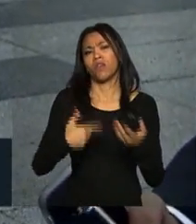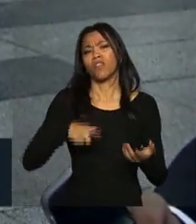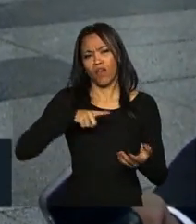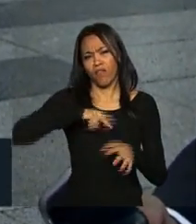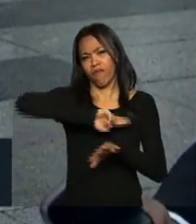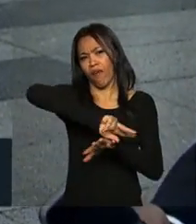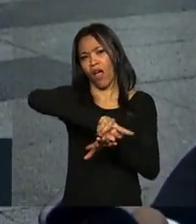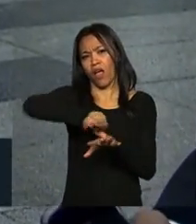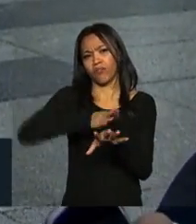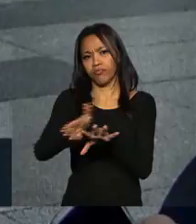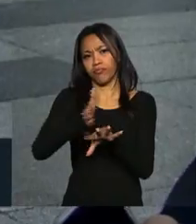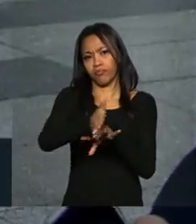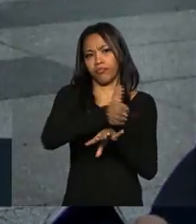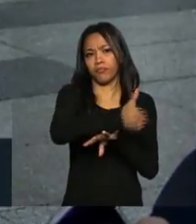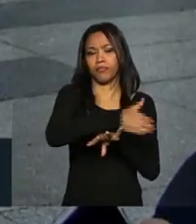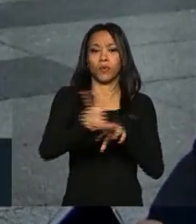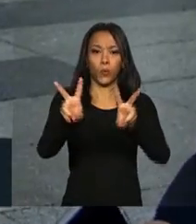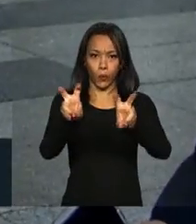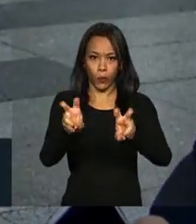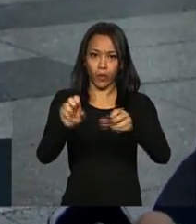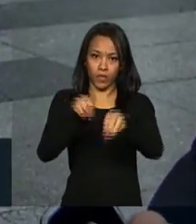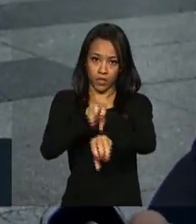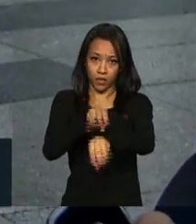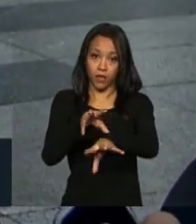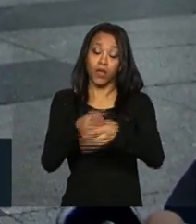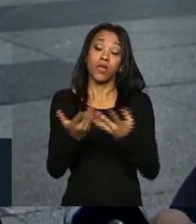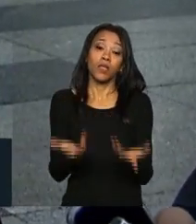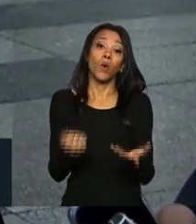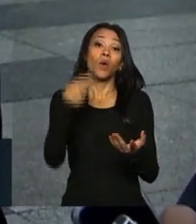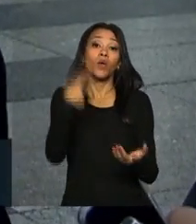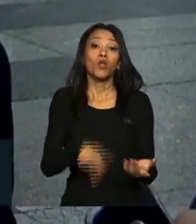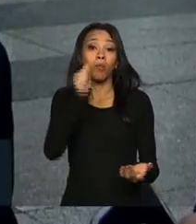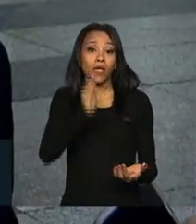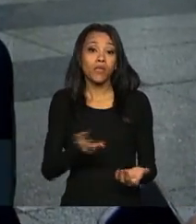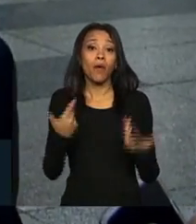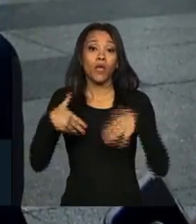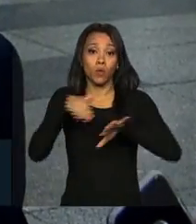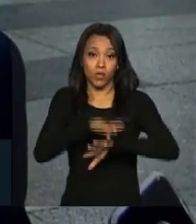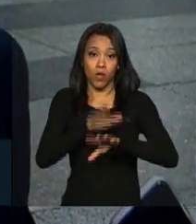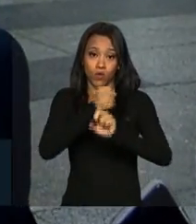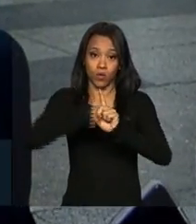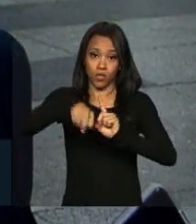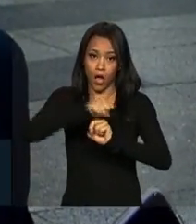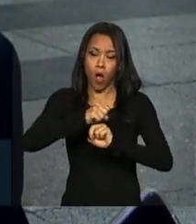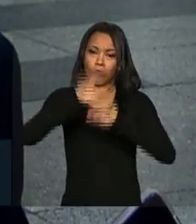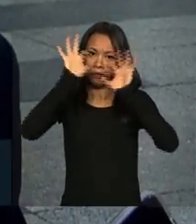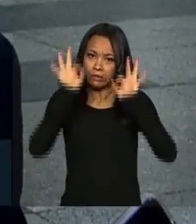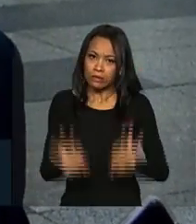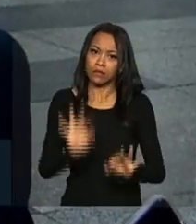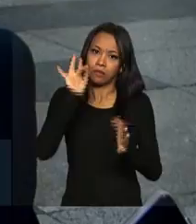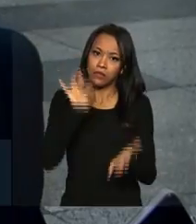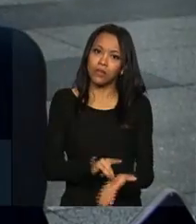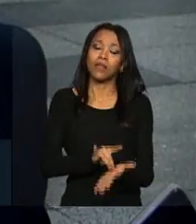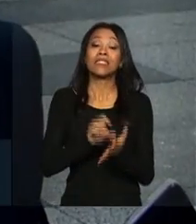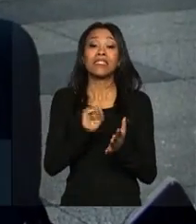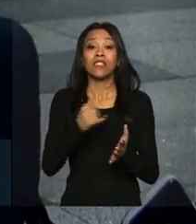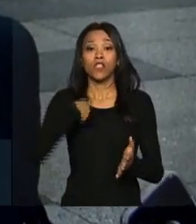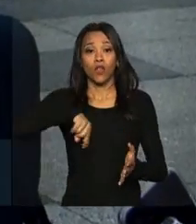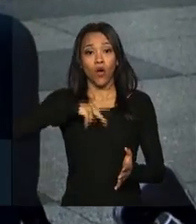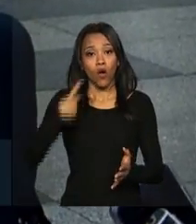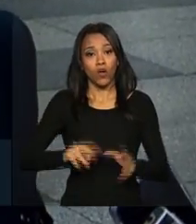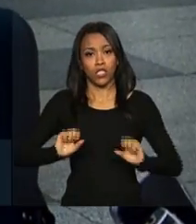educação. Do lado do Brasil, as conquistas de inclusão social só podem ser consolidadas se nós tivermos um esforço